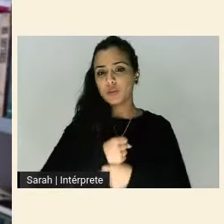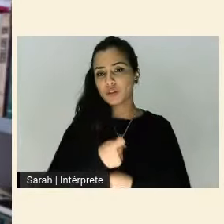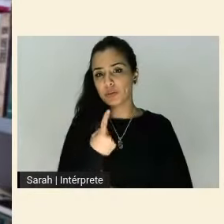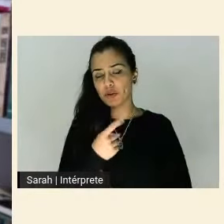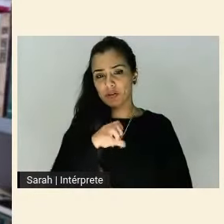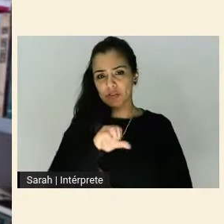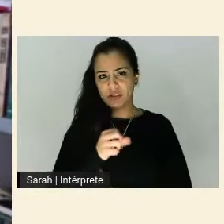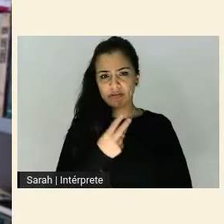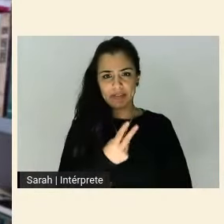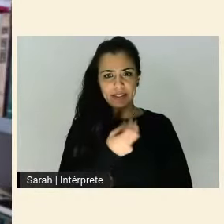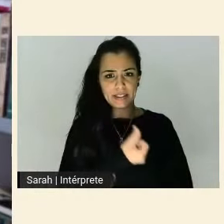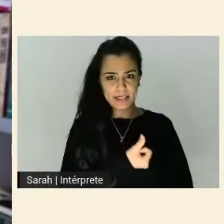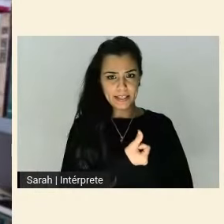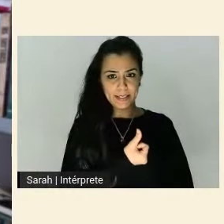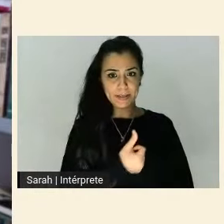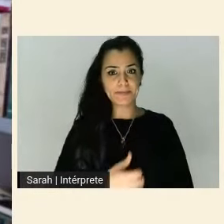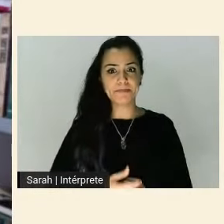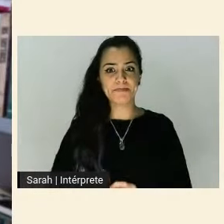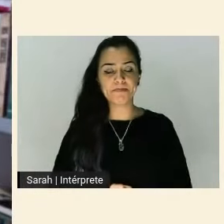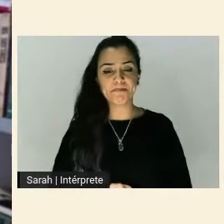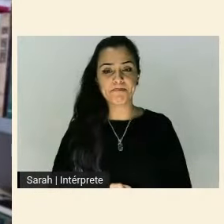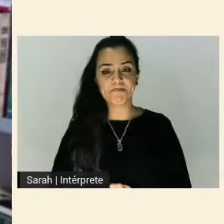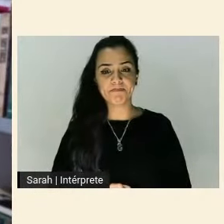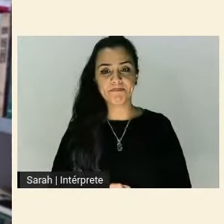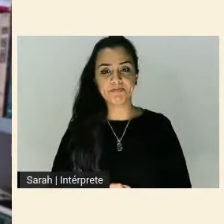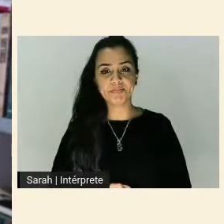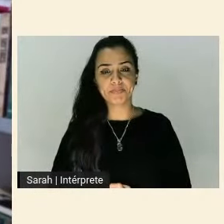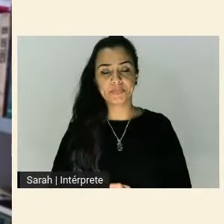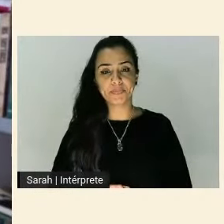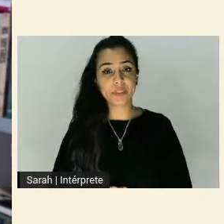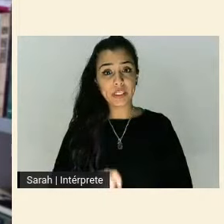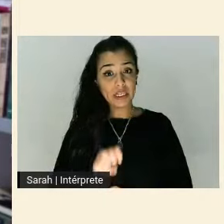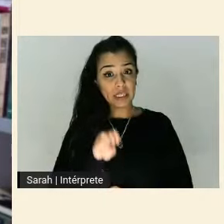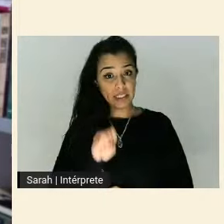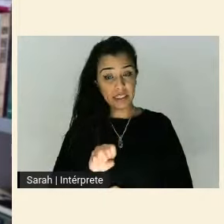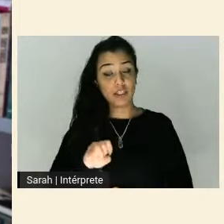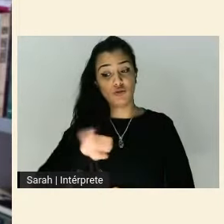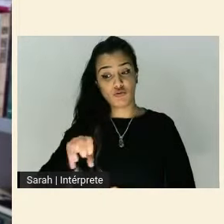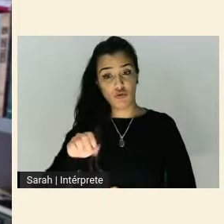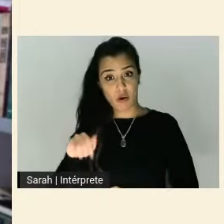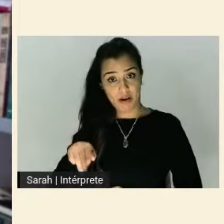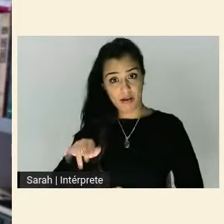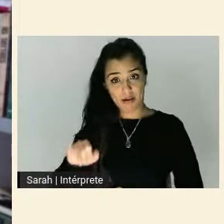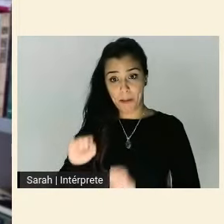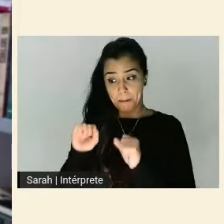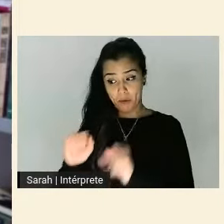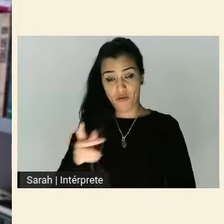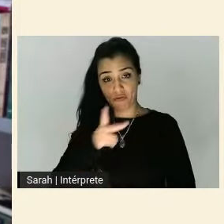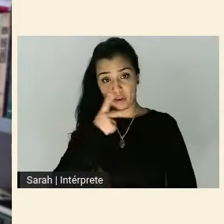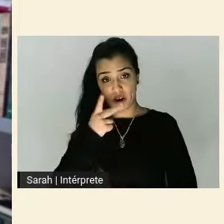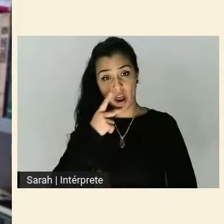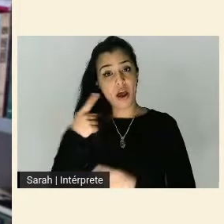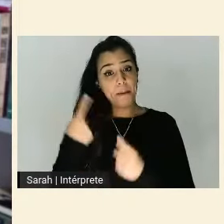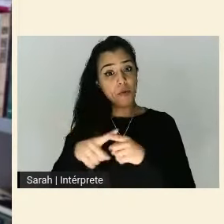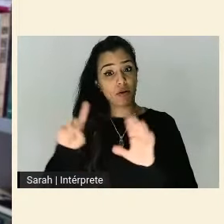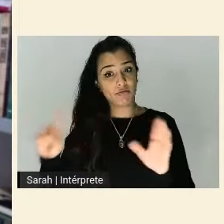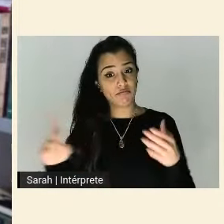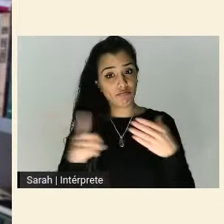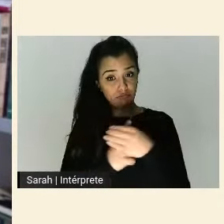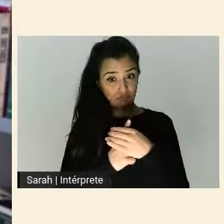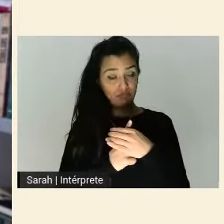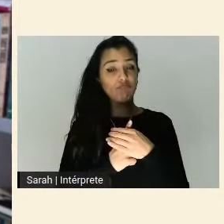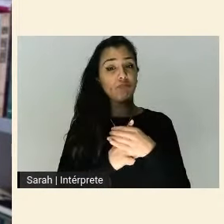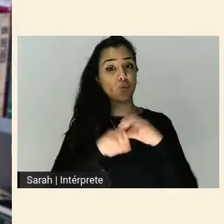1926. Né? O Joaquim Nojosa pode dizer isso, inclusive, porque foi partícipe